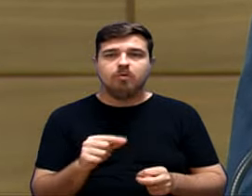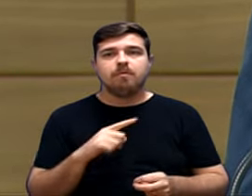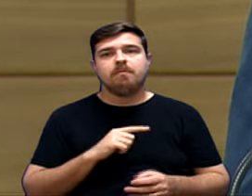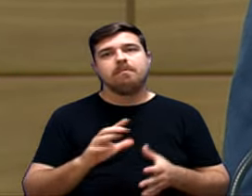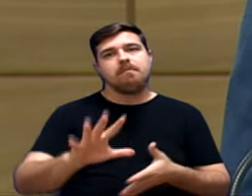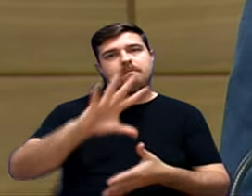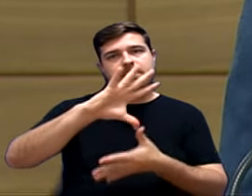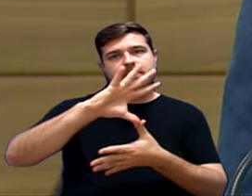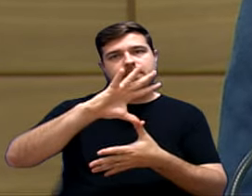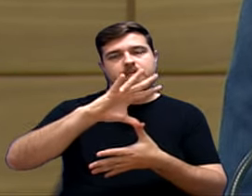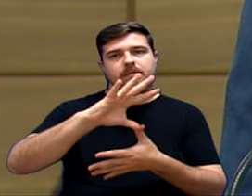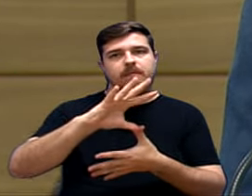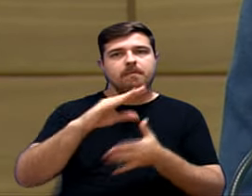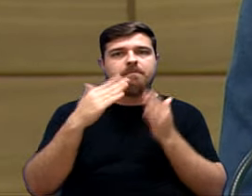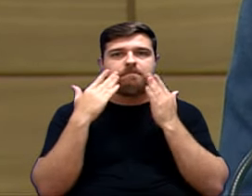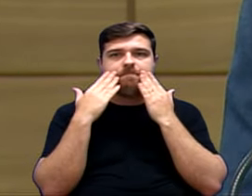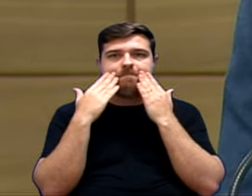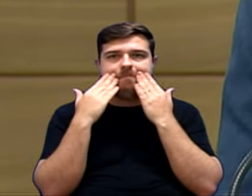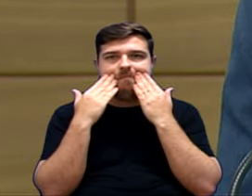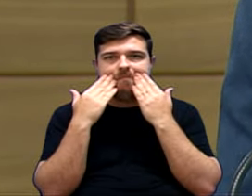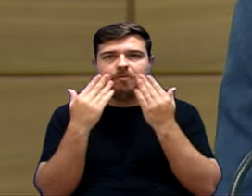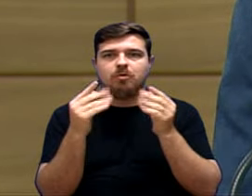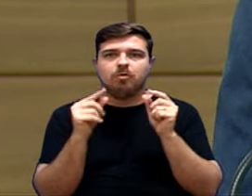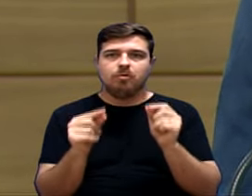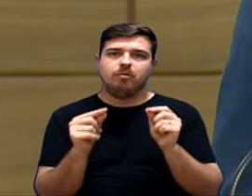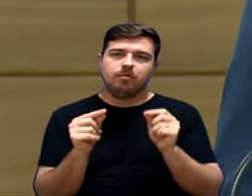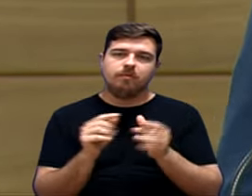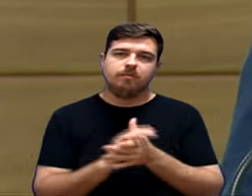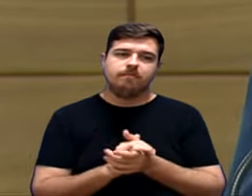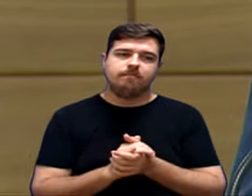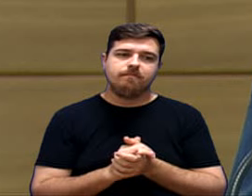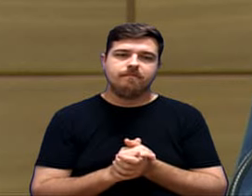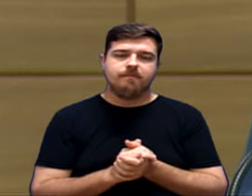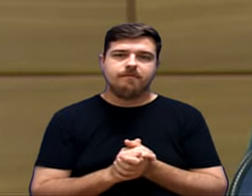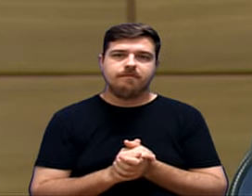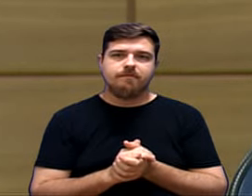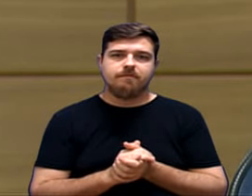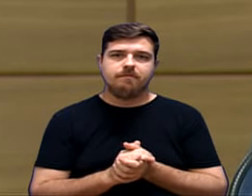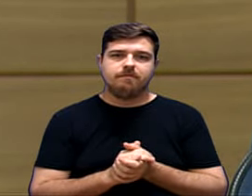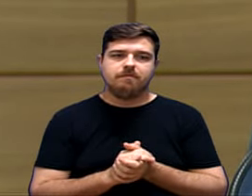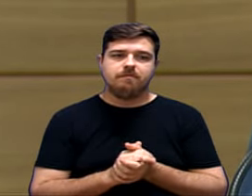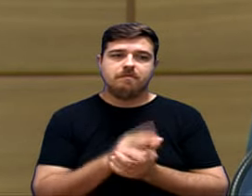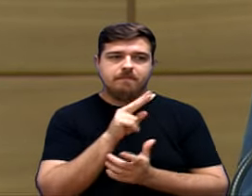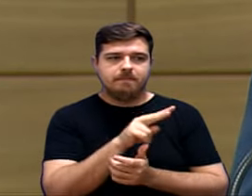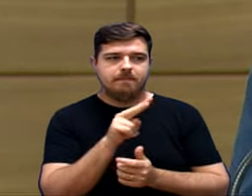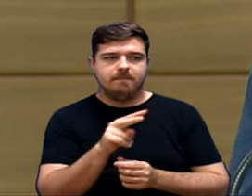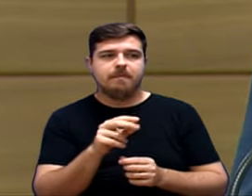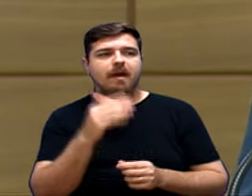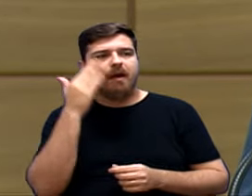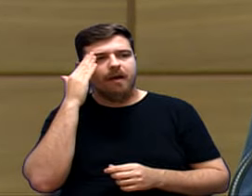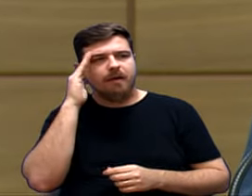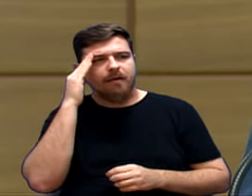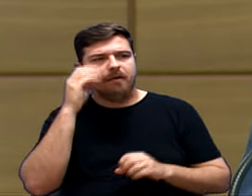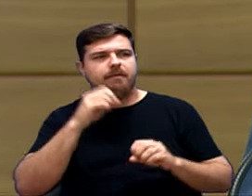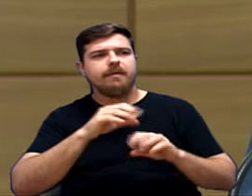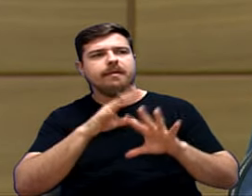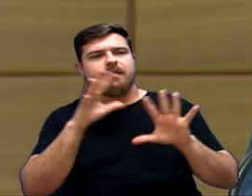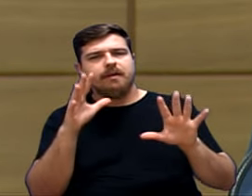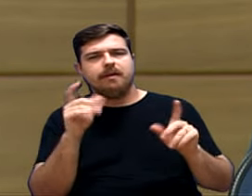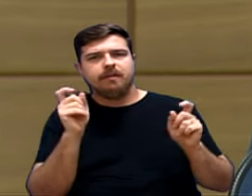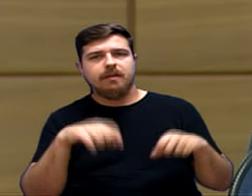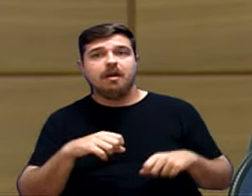mapa que ele traz de forma eh bem ilustrativa os ganhos